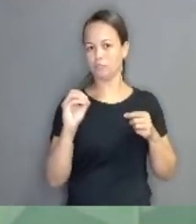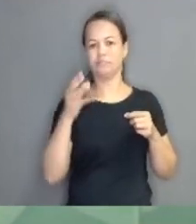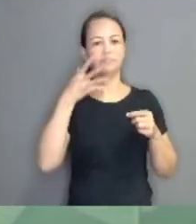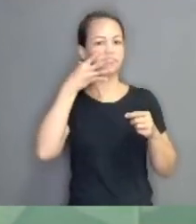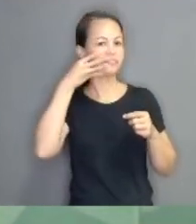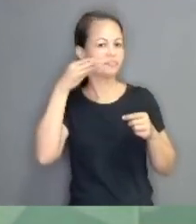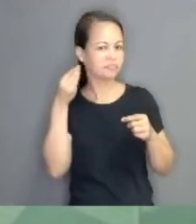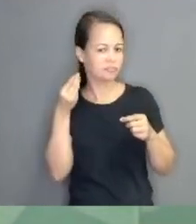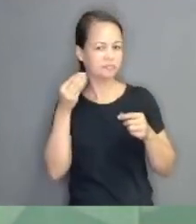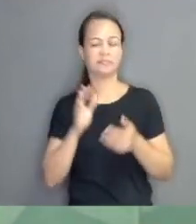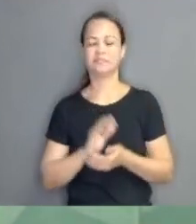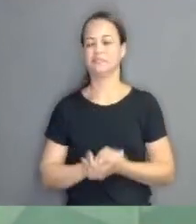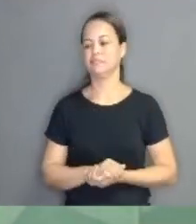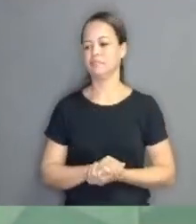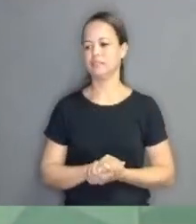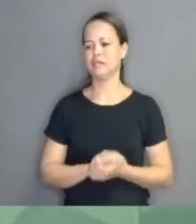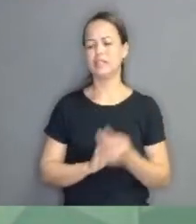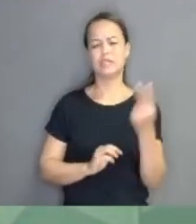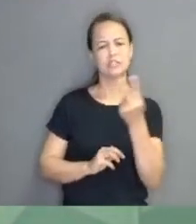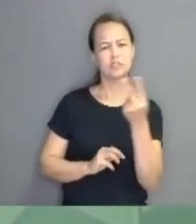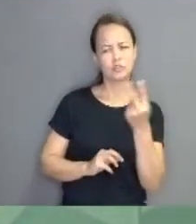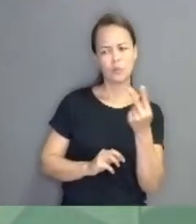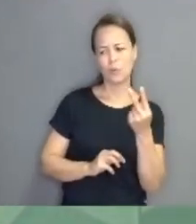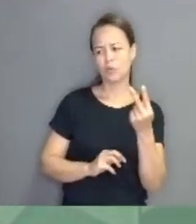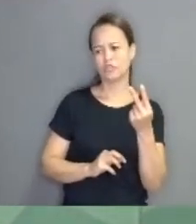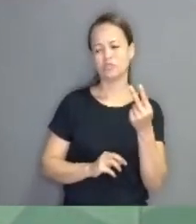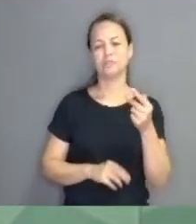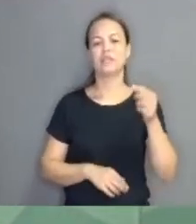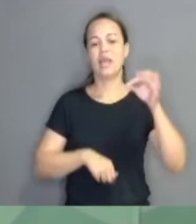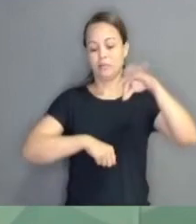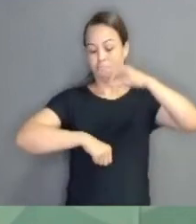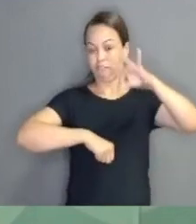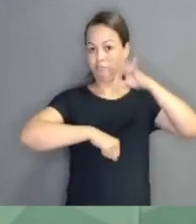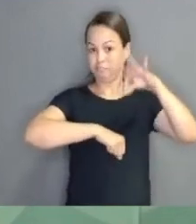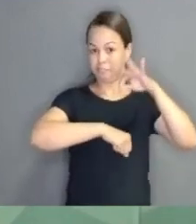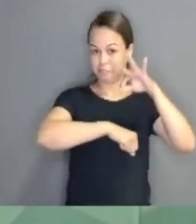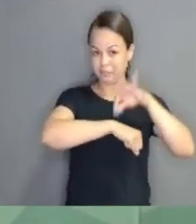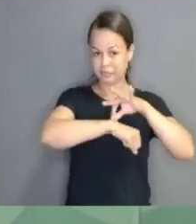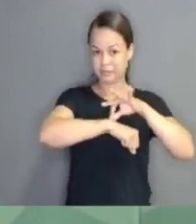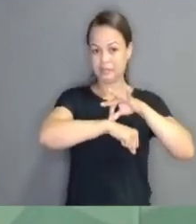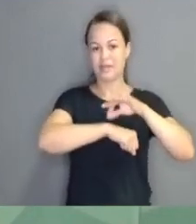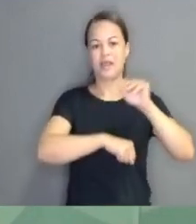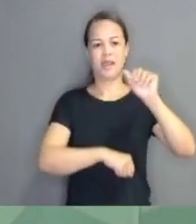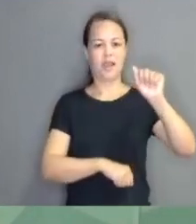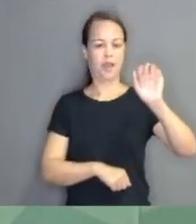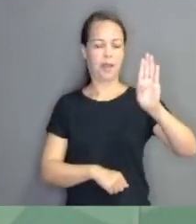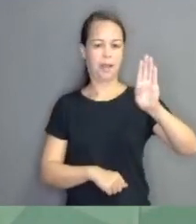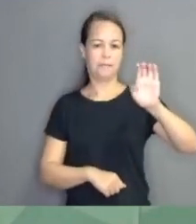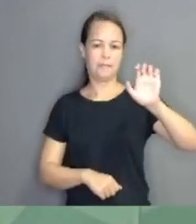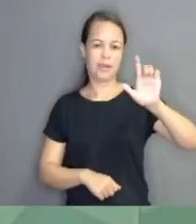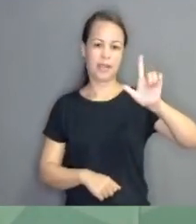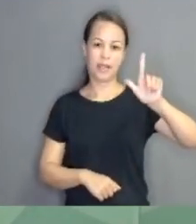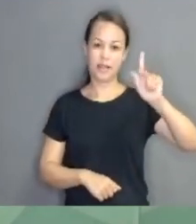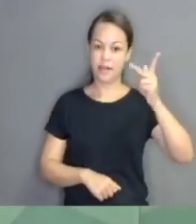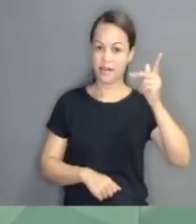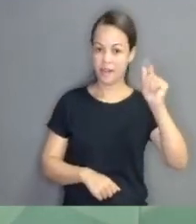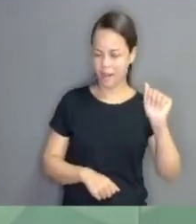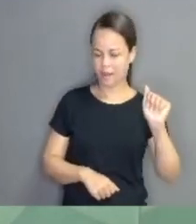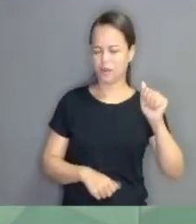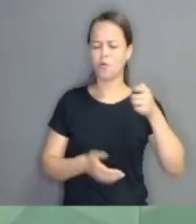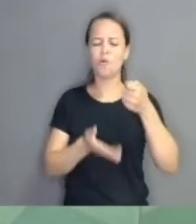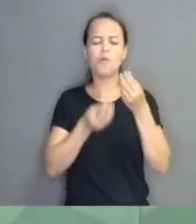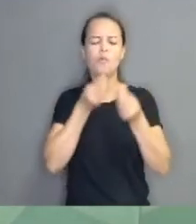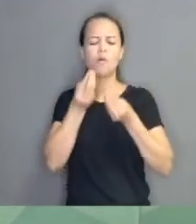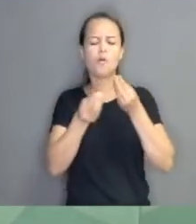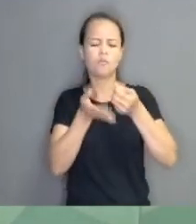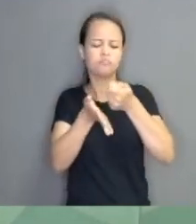e agora esses dois aqui que animal esse abelha Isso mesmo Como é